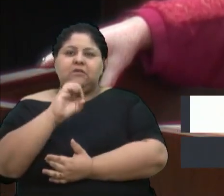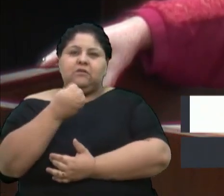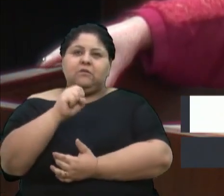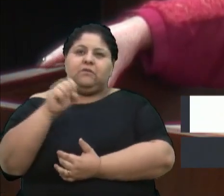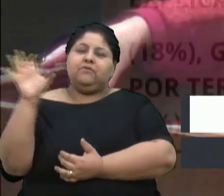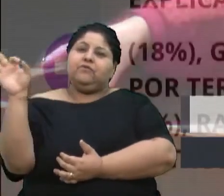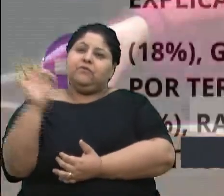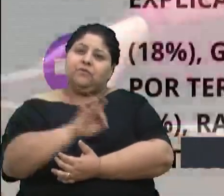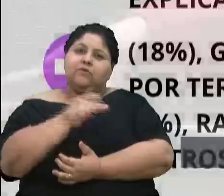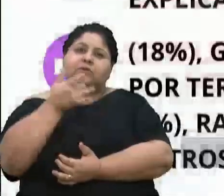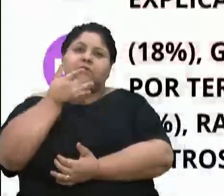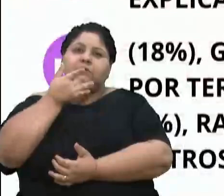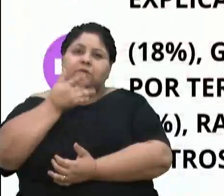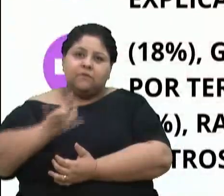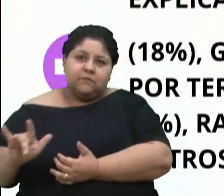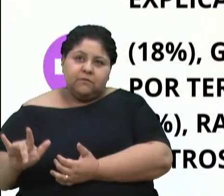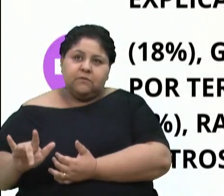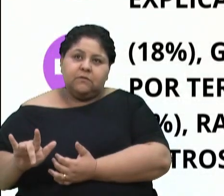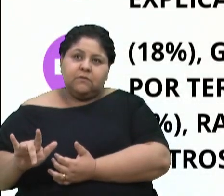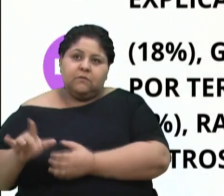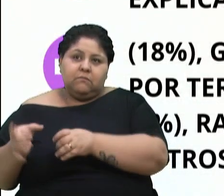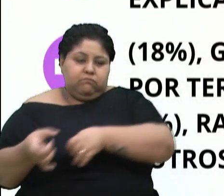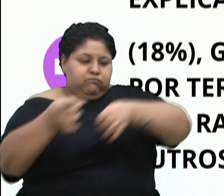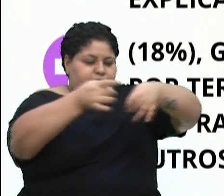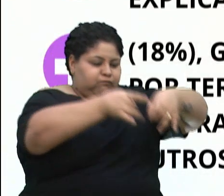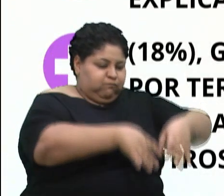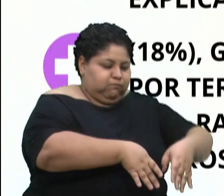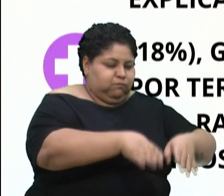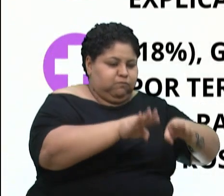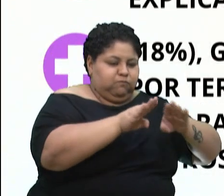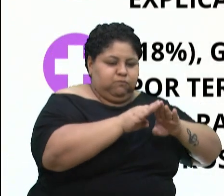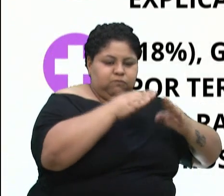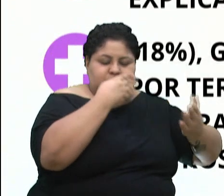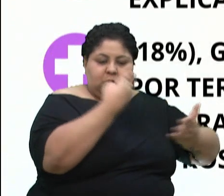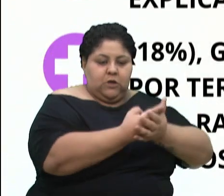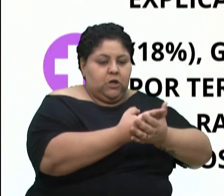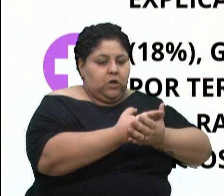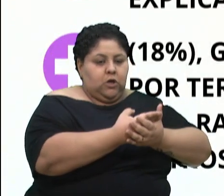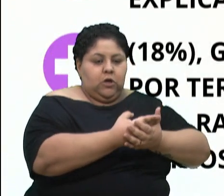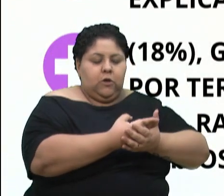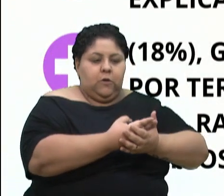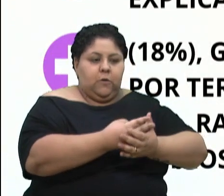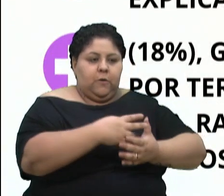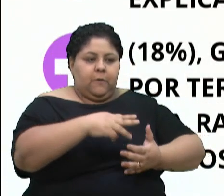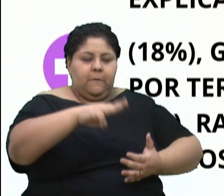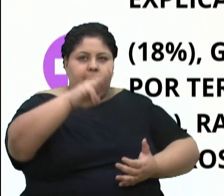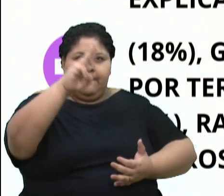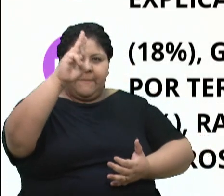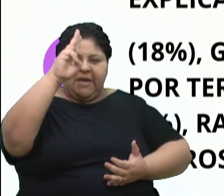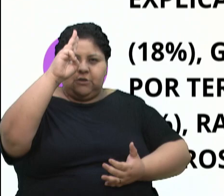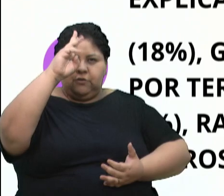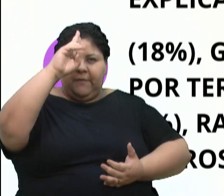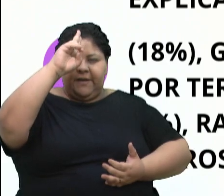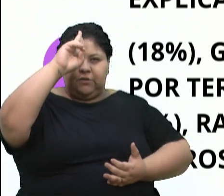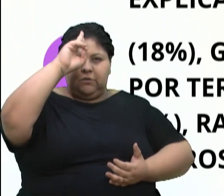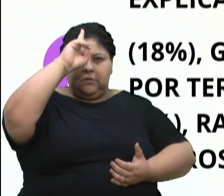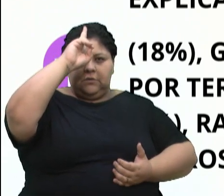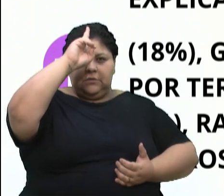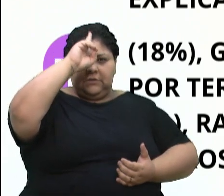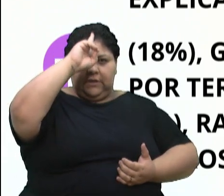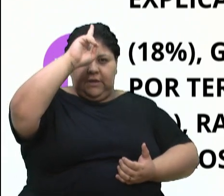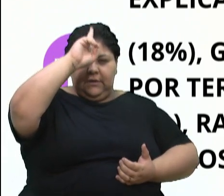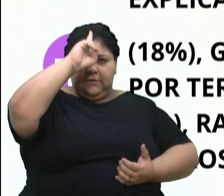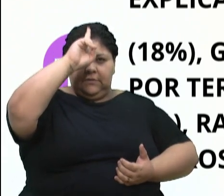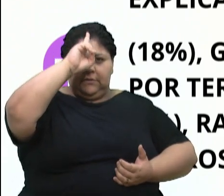48% das crianças que largam o ensino fundamental, ou mesmo o ensino médio, crianças, aqui eu nem